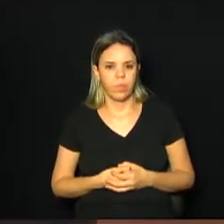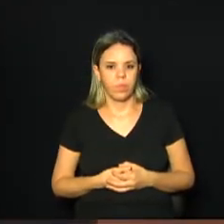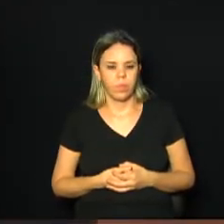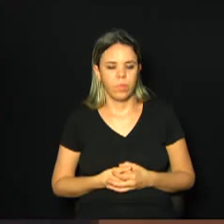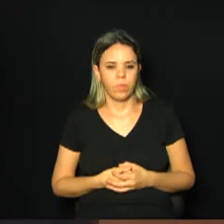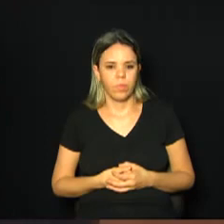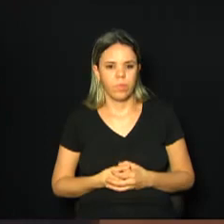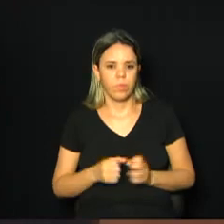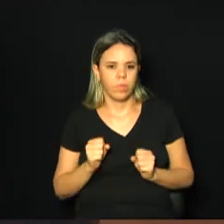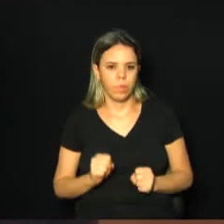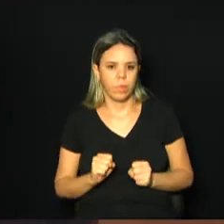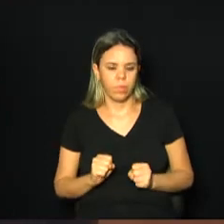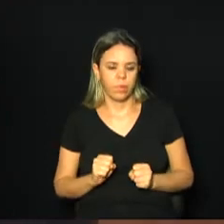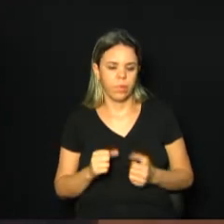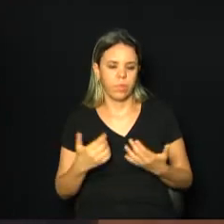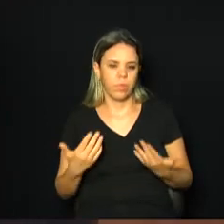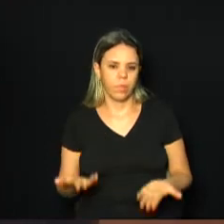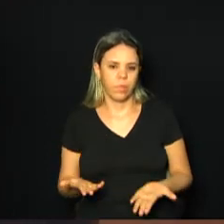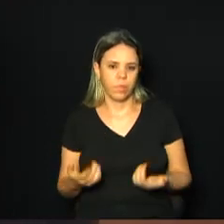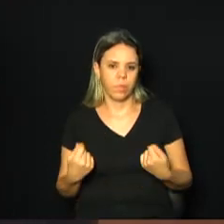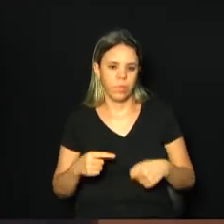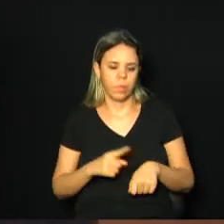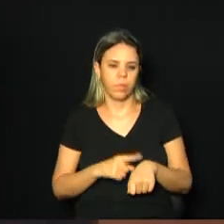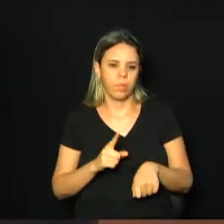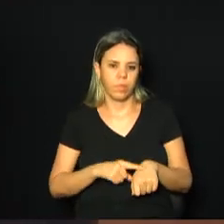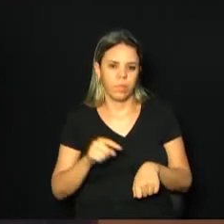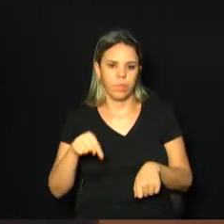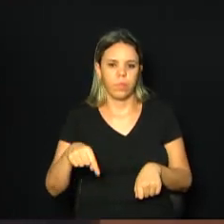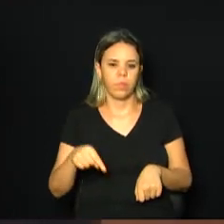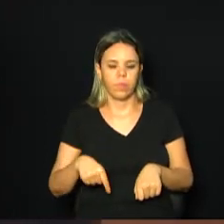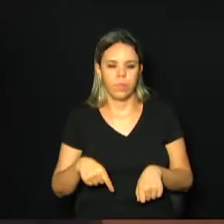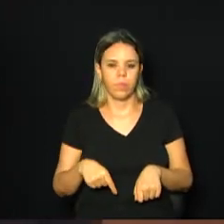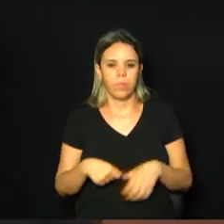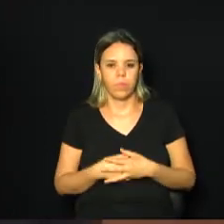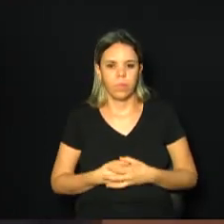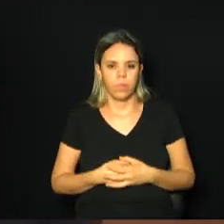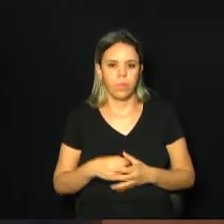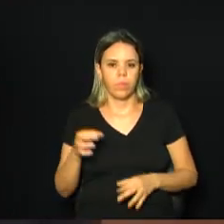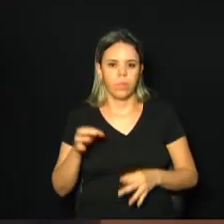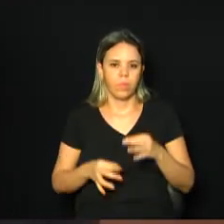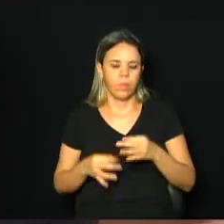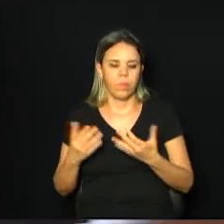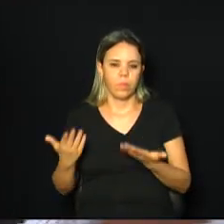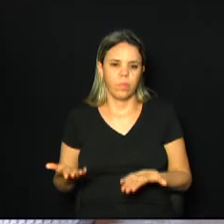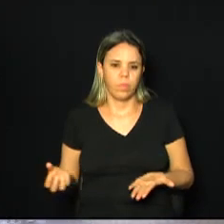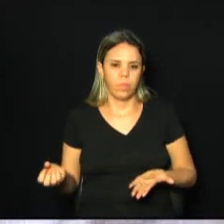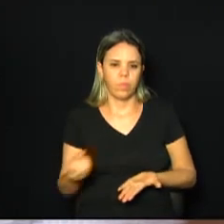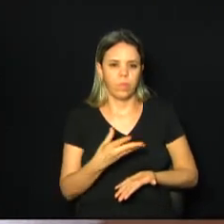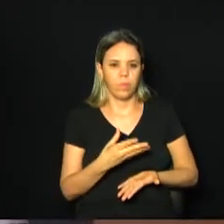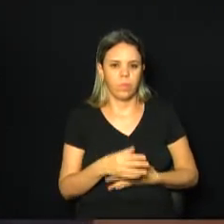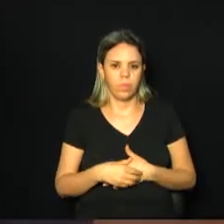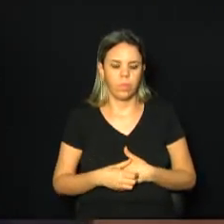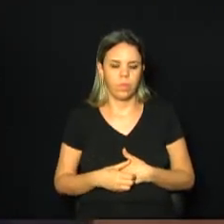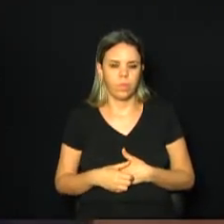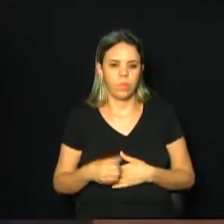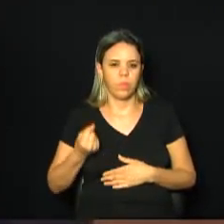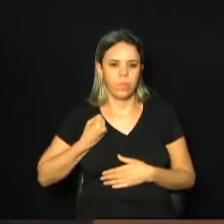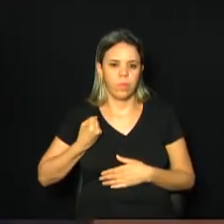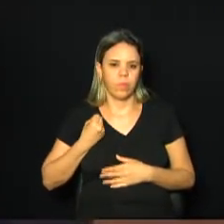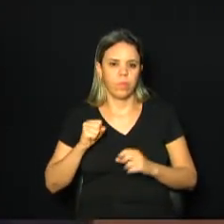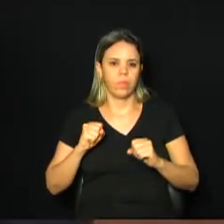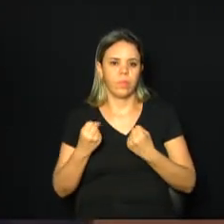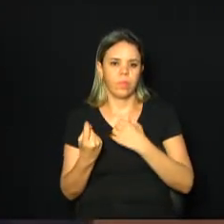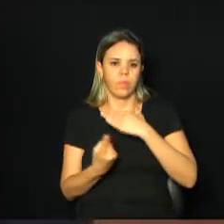LGPD poderia ser considerada, nesse momento, como se fosse, do ponto de vista jurídico, um novo Código de Defesa